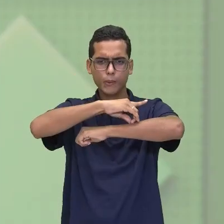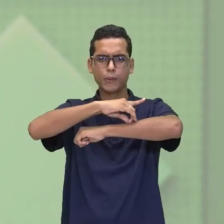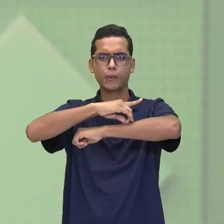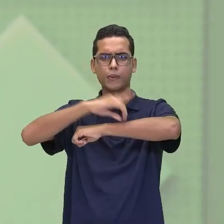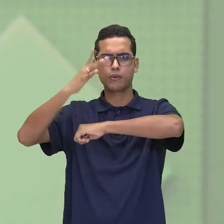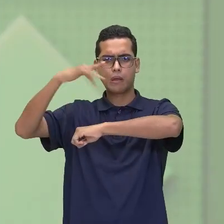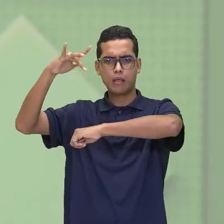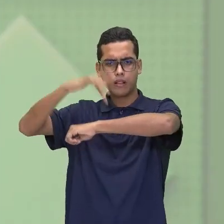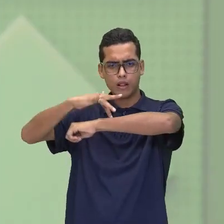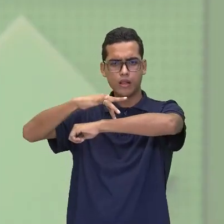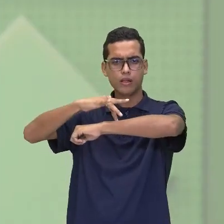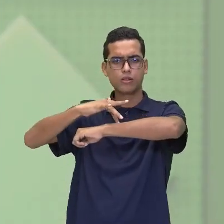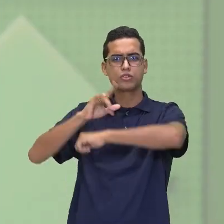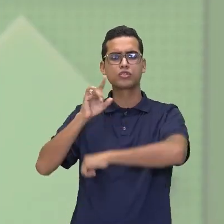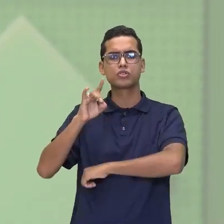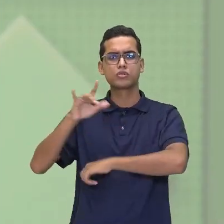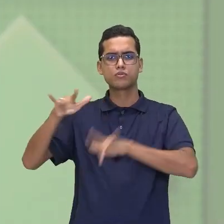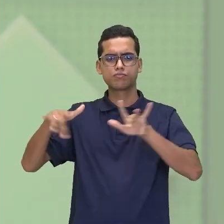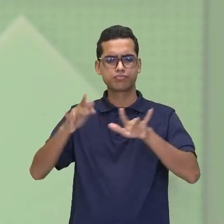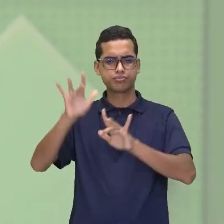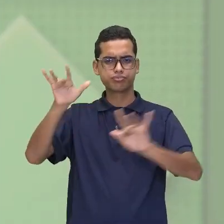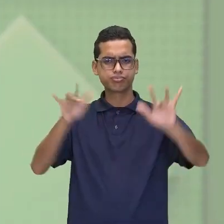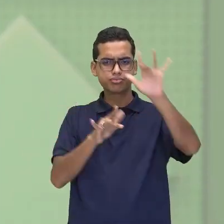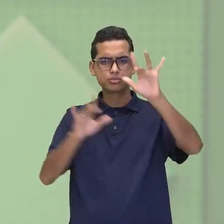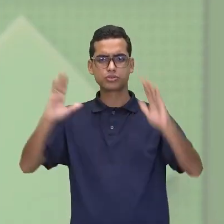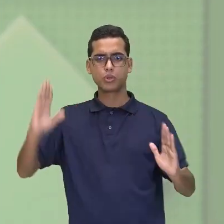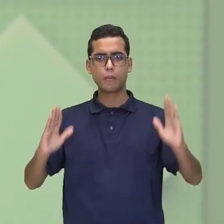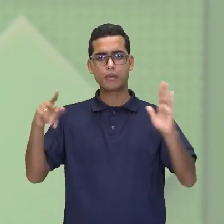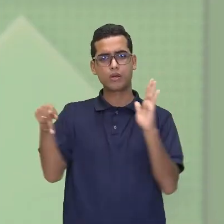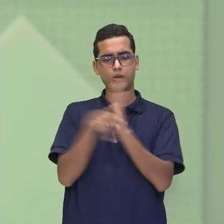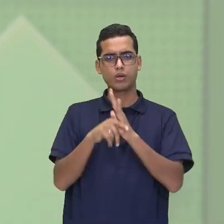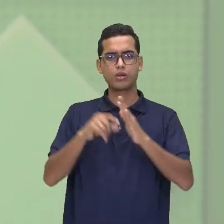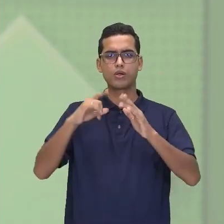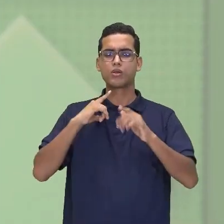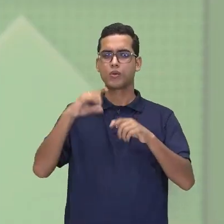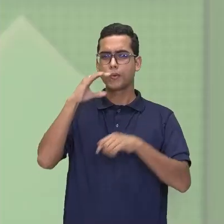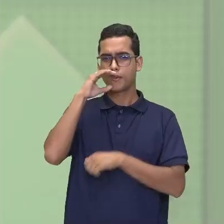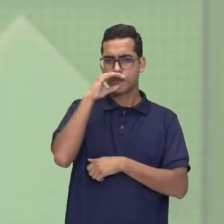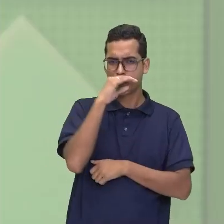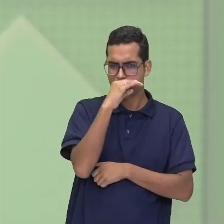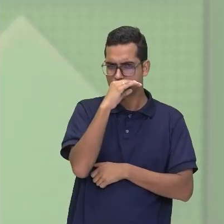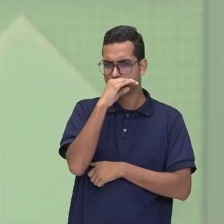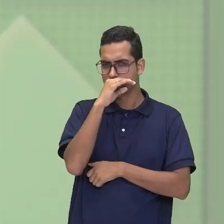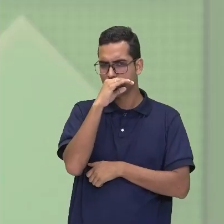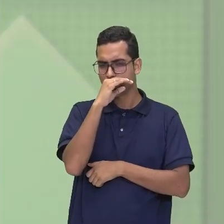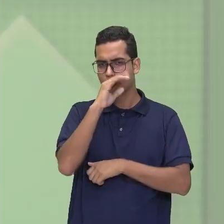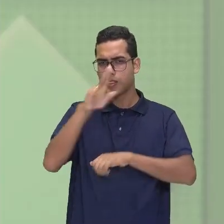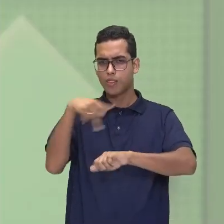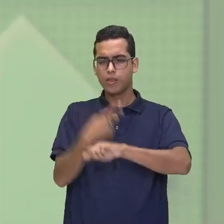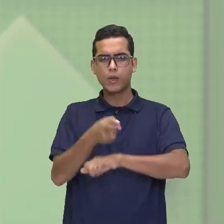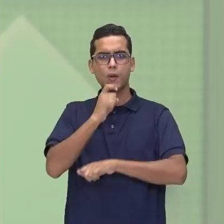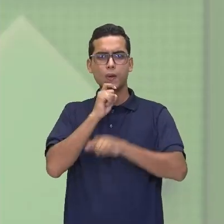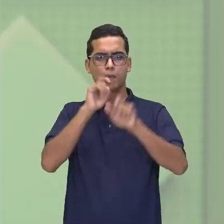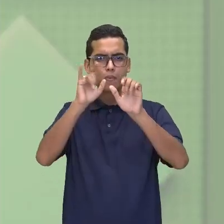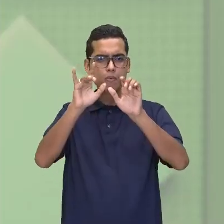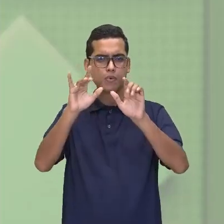mosquito Aedes aegypti, ele só circulava no período de verão. No período do inverno, ele geralmente não circulava. Como agora o clima, né, em